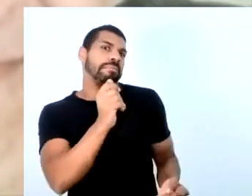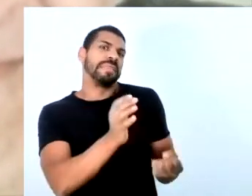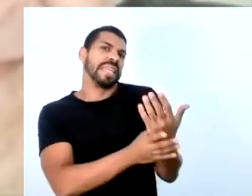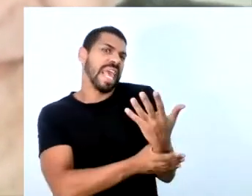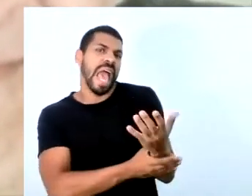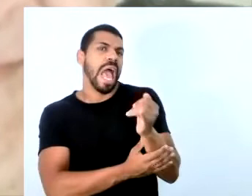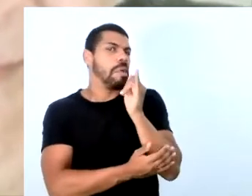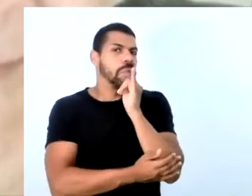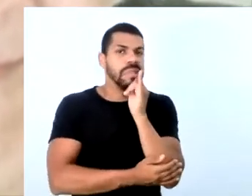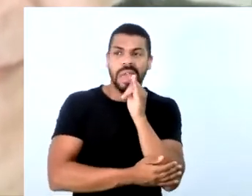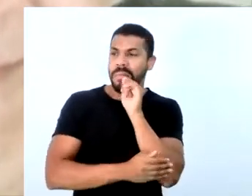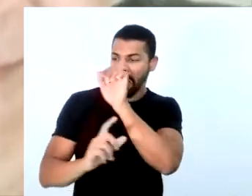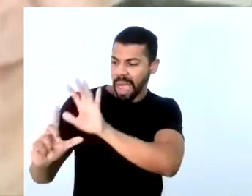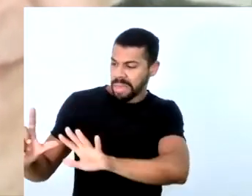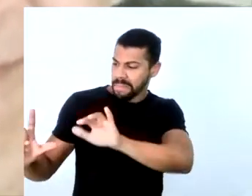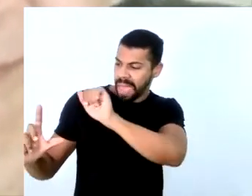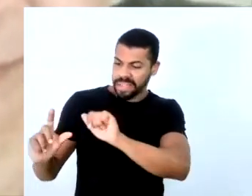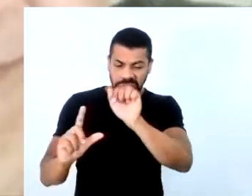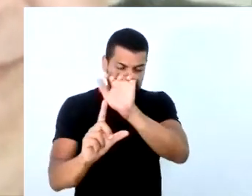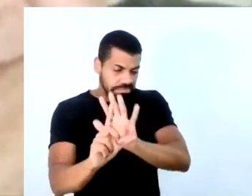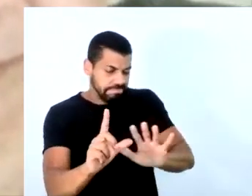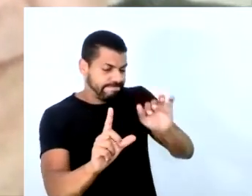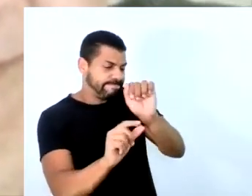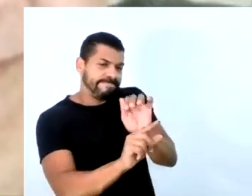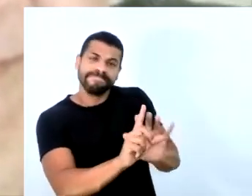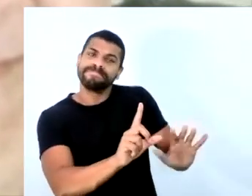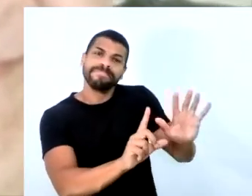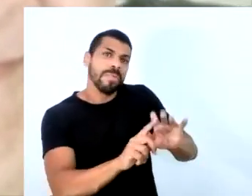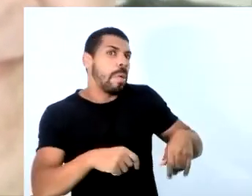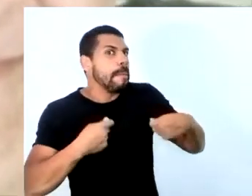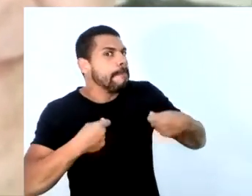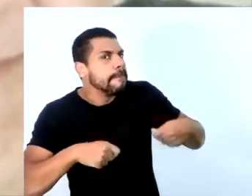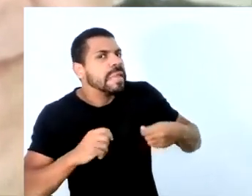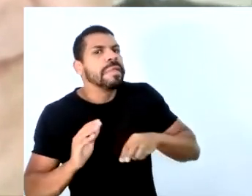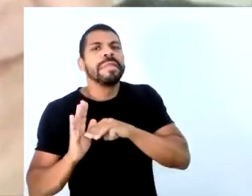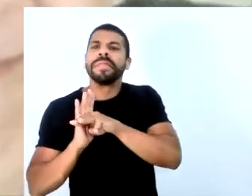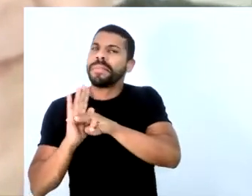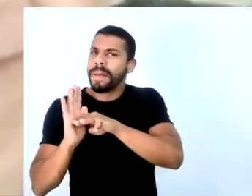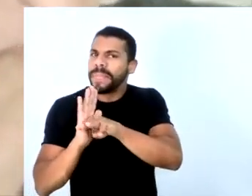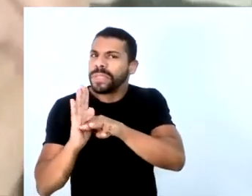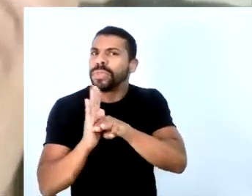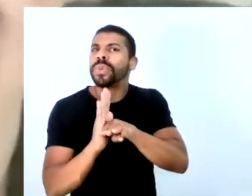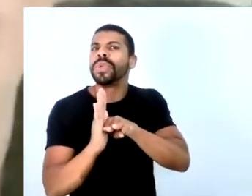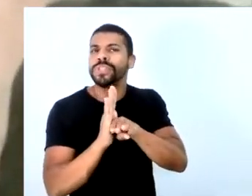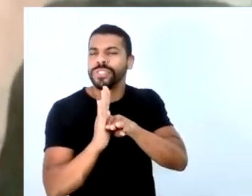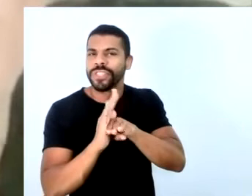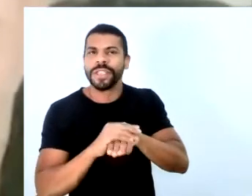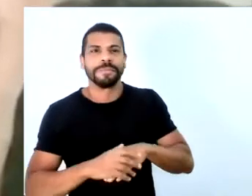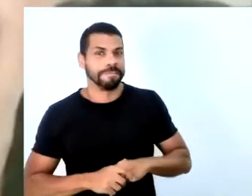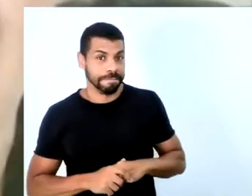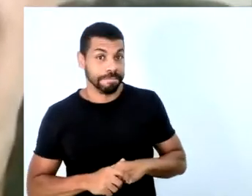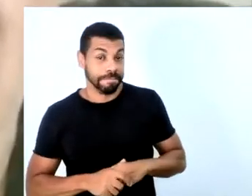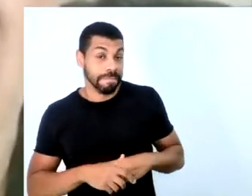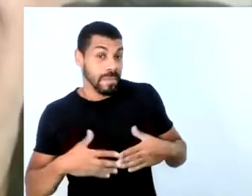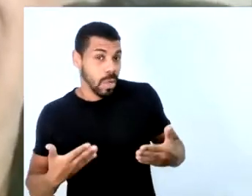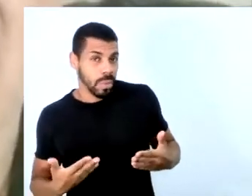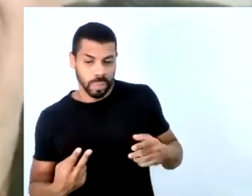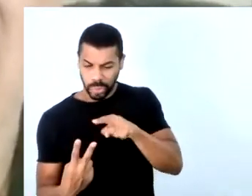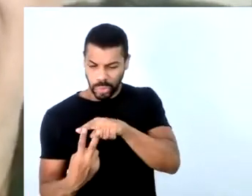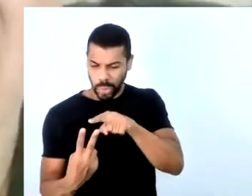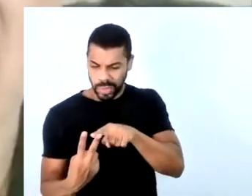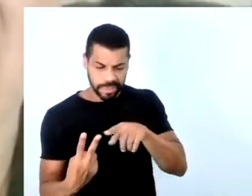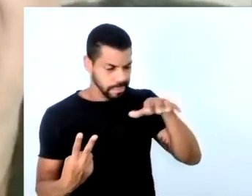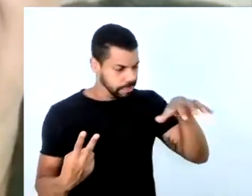uma metodologia, você não consegue criar, porque você não sabe onde é que está a imagem, você não sabe onde é que está o projeto, você não sabe. Então, assim, precisa